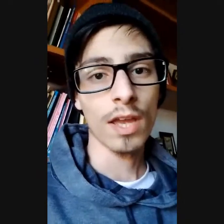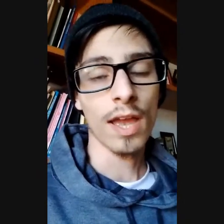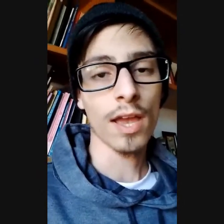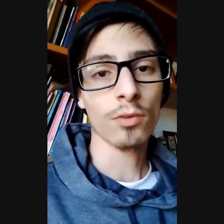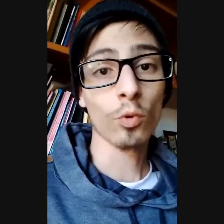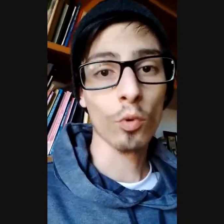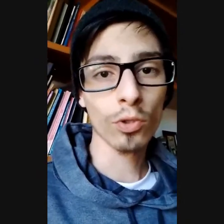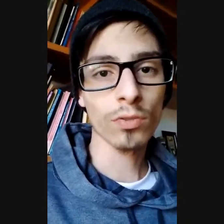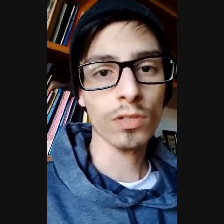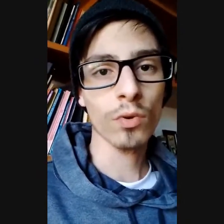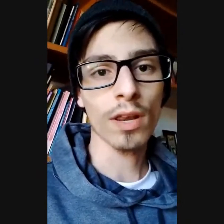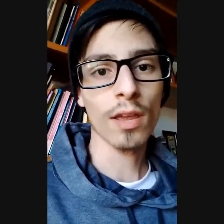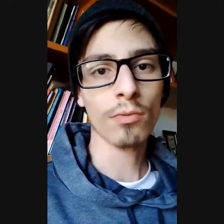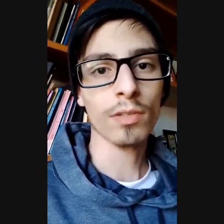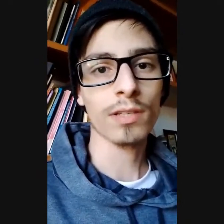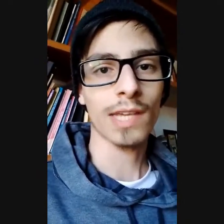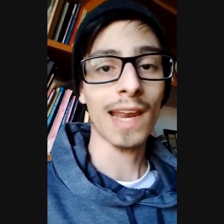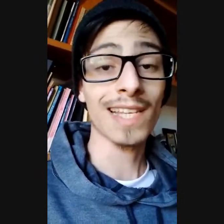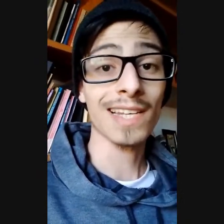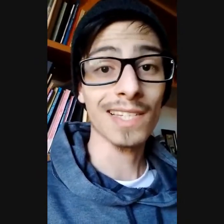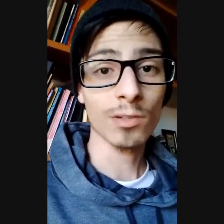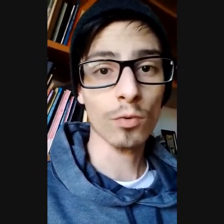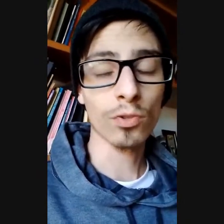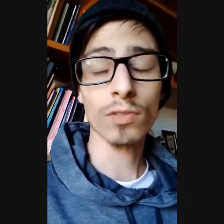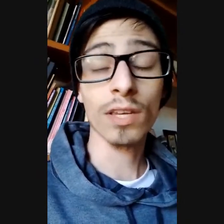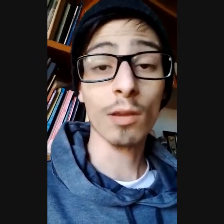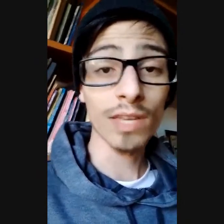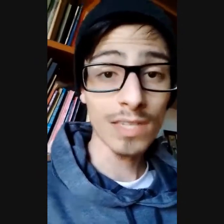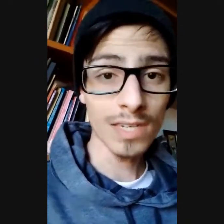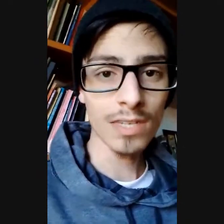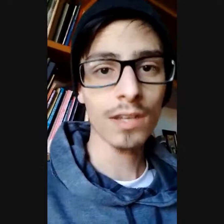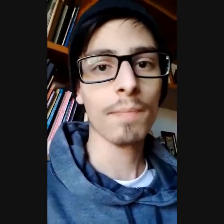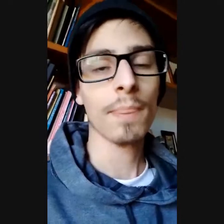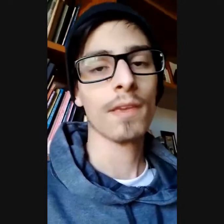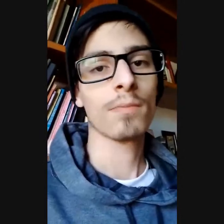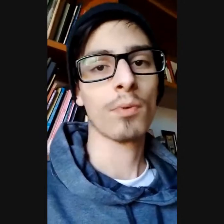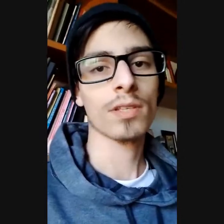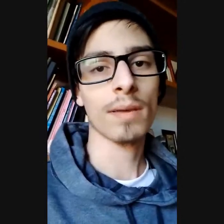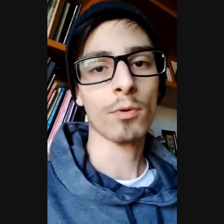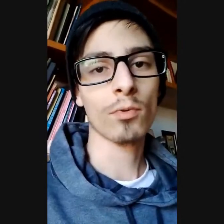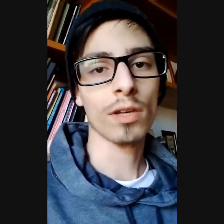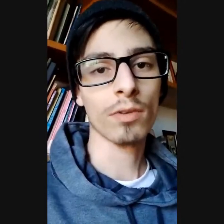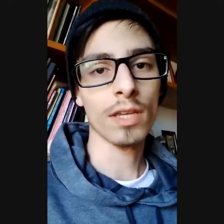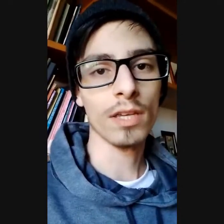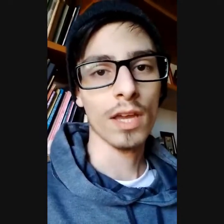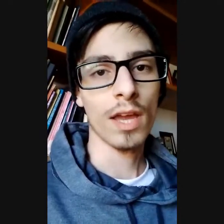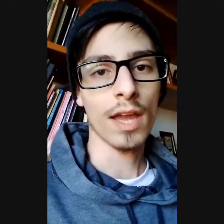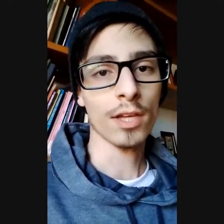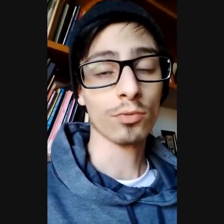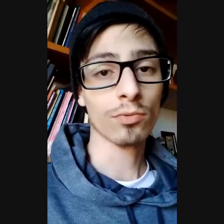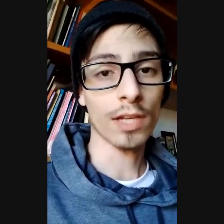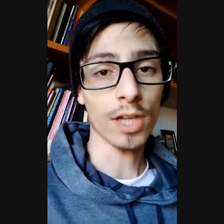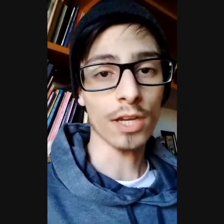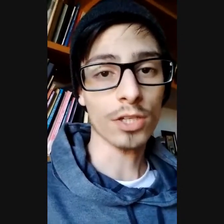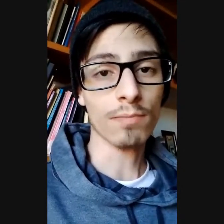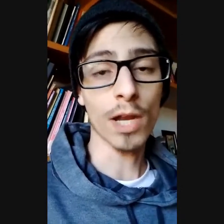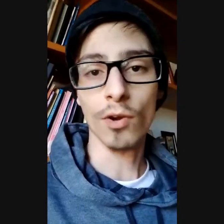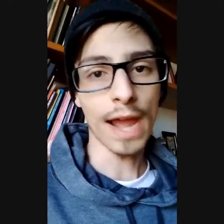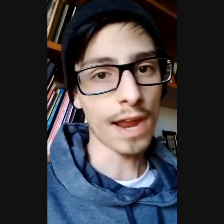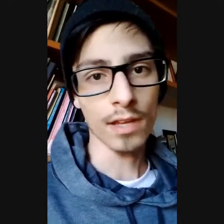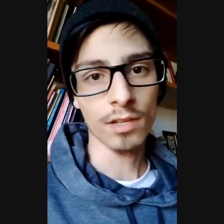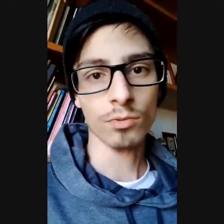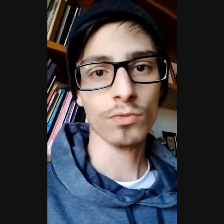aí no curso que escolheu, que queira exercer seu curso, que não desista, que possa estar procurando aí junto da